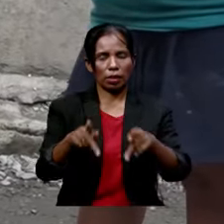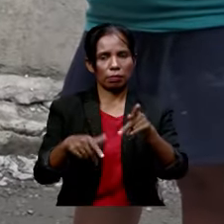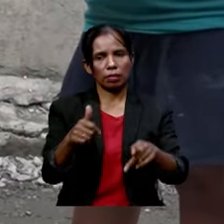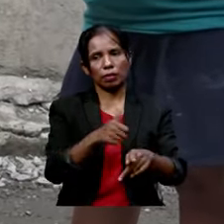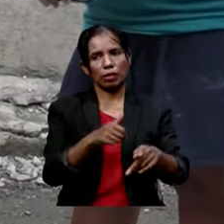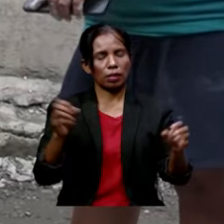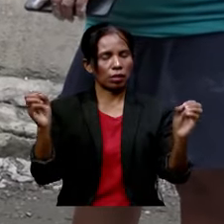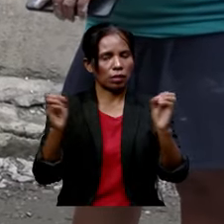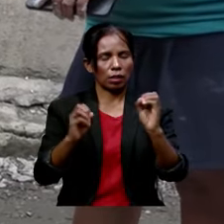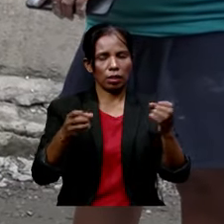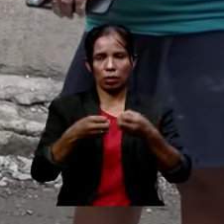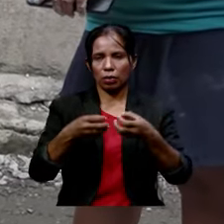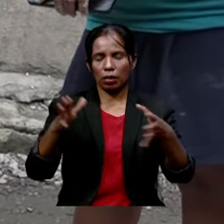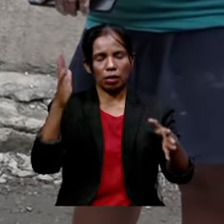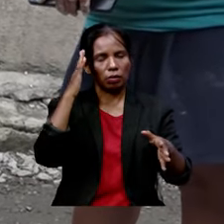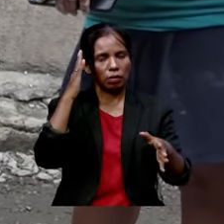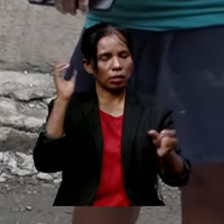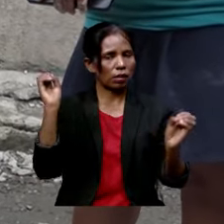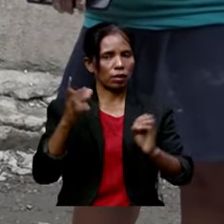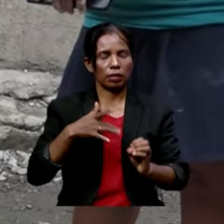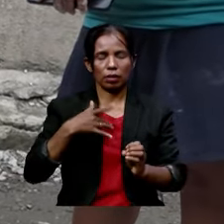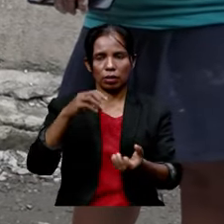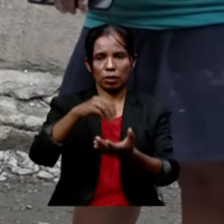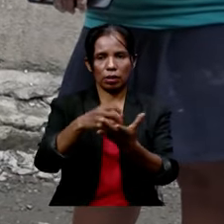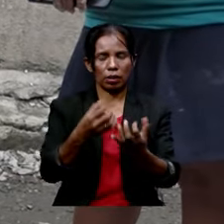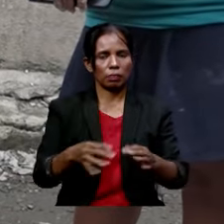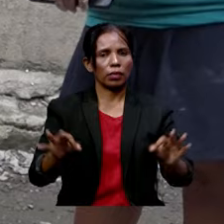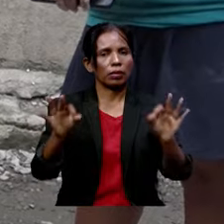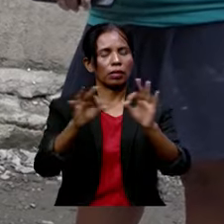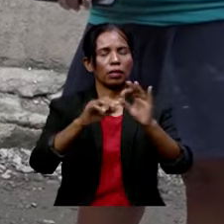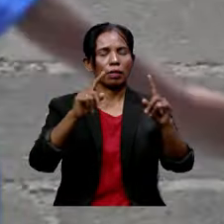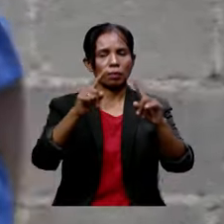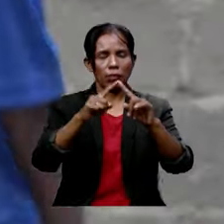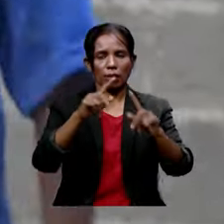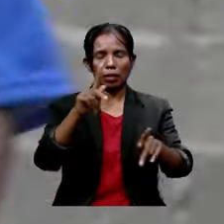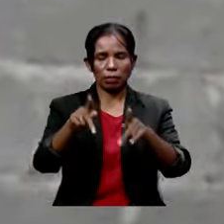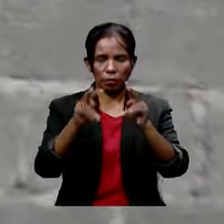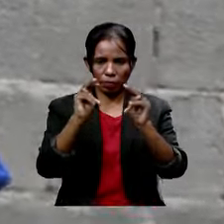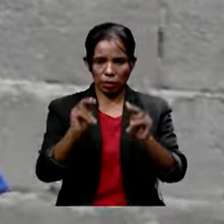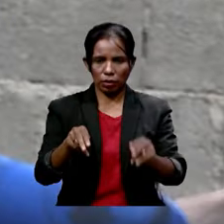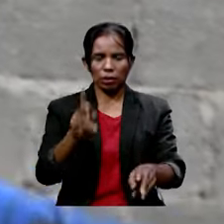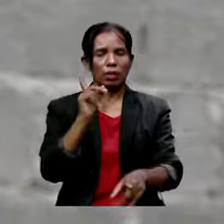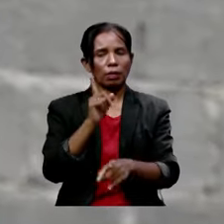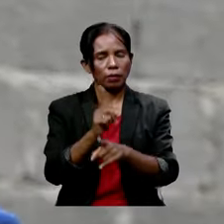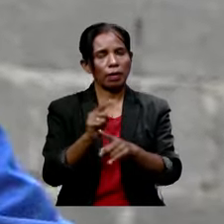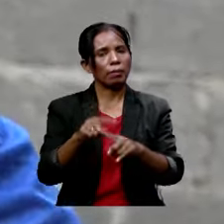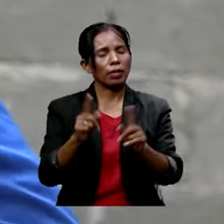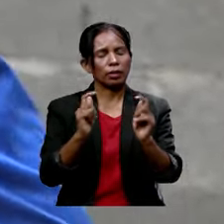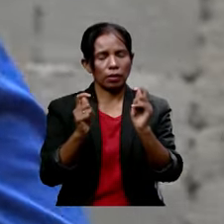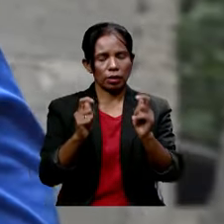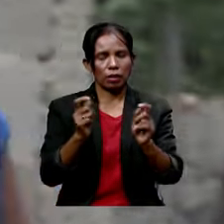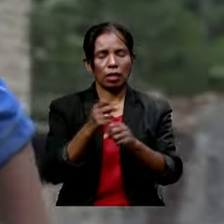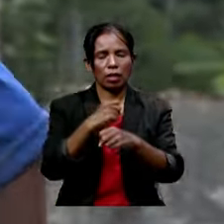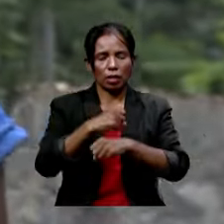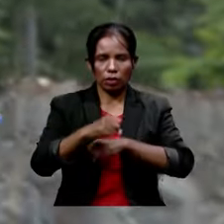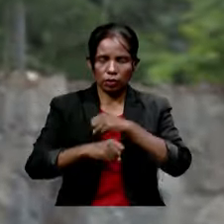la consentido ne, la senti a tuta importância ba ema ne be necessita liu, mai be koko ato susar tang